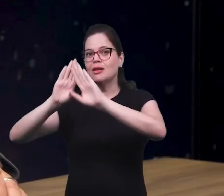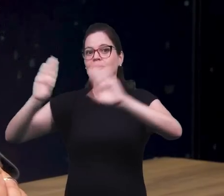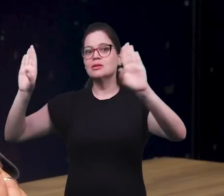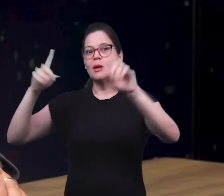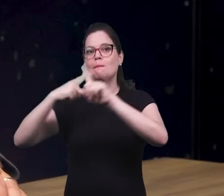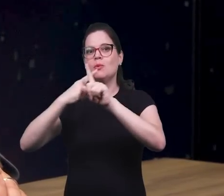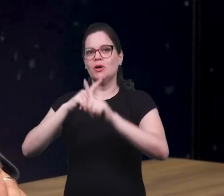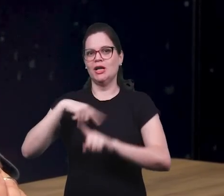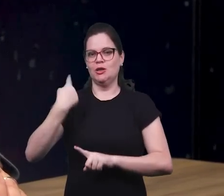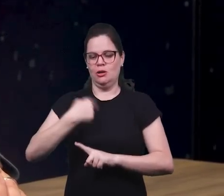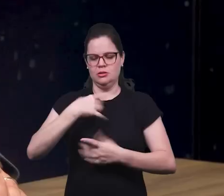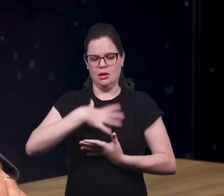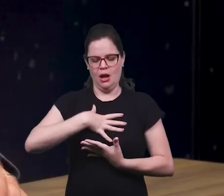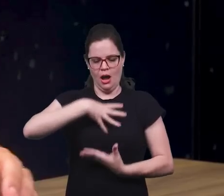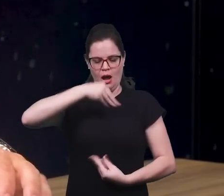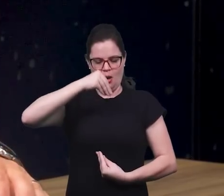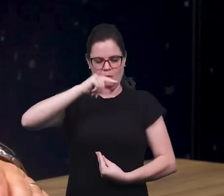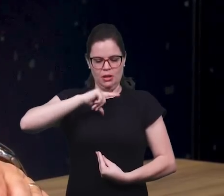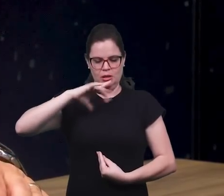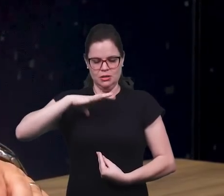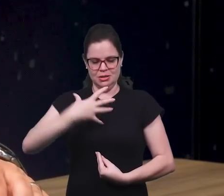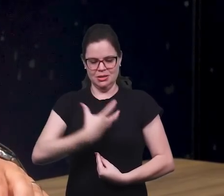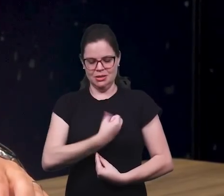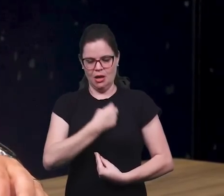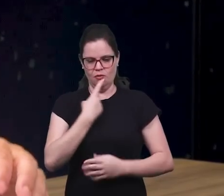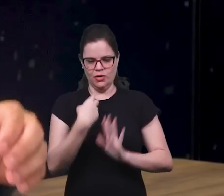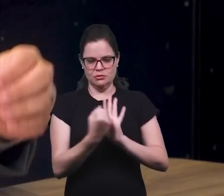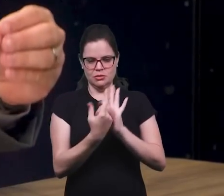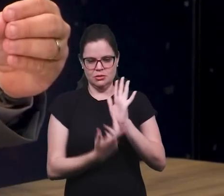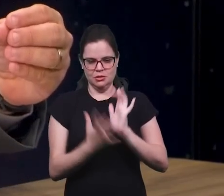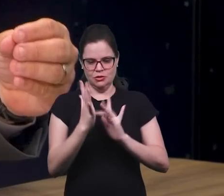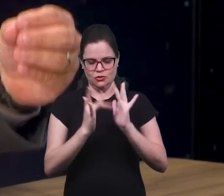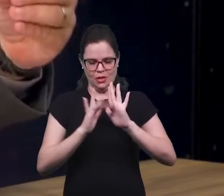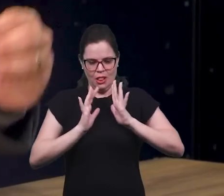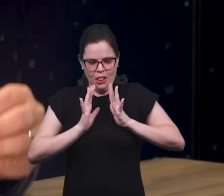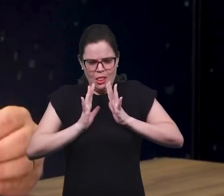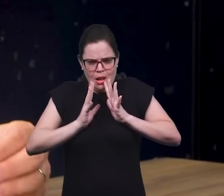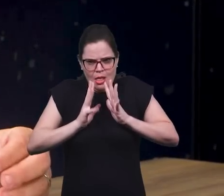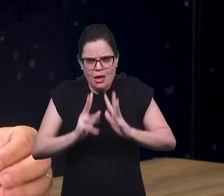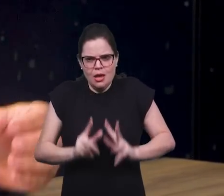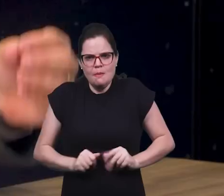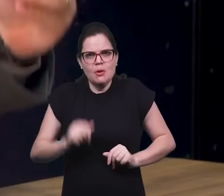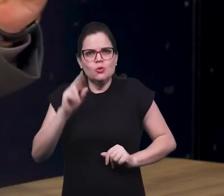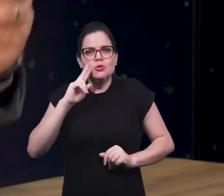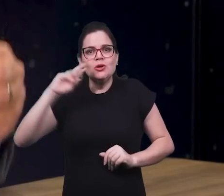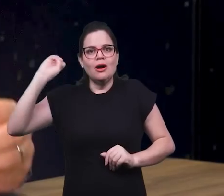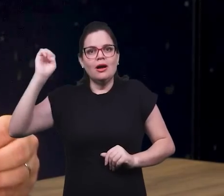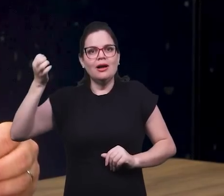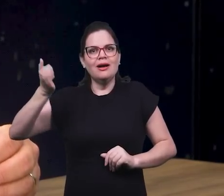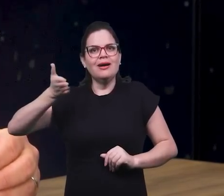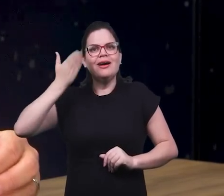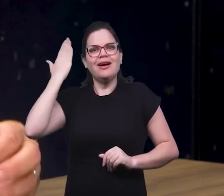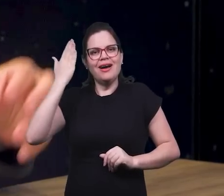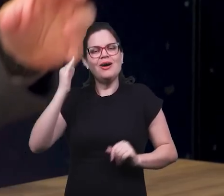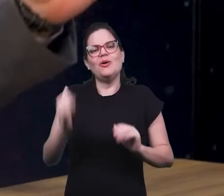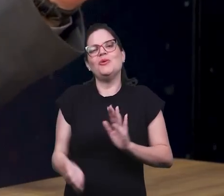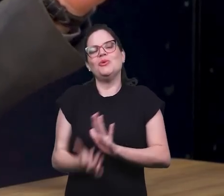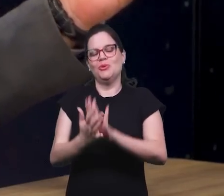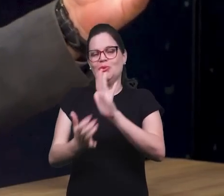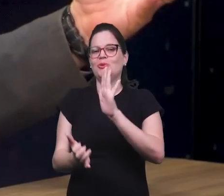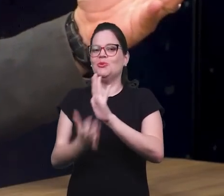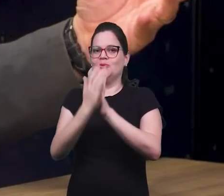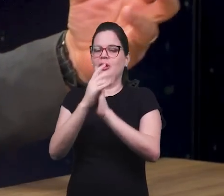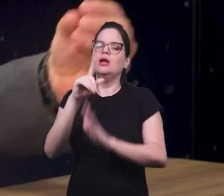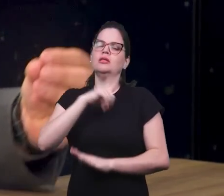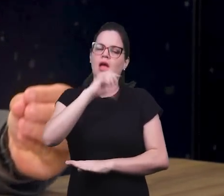foi lavada e remida no sangue de Jesus. E aí ele é uma produção que vem da eternidade. O Senhor dá isso a gente. Existe essa